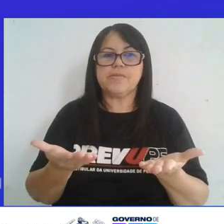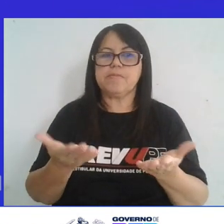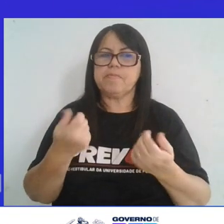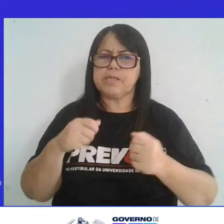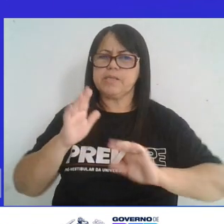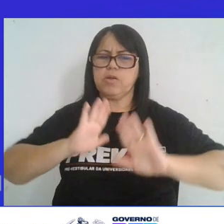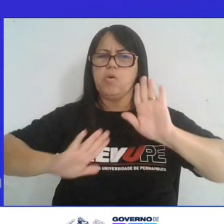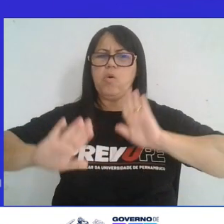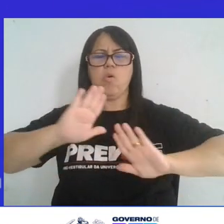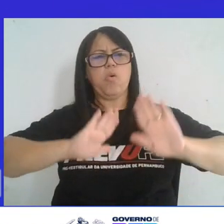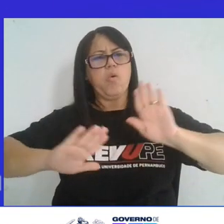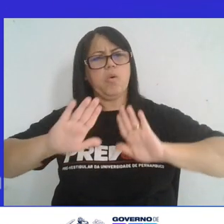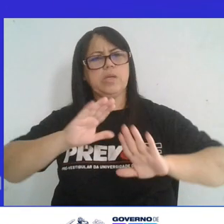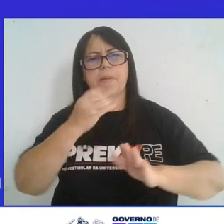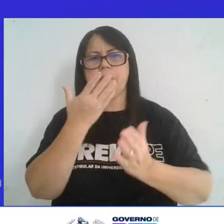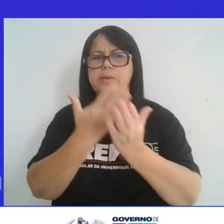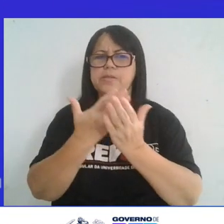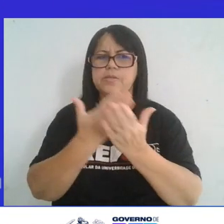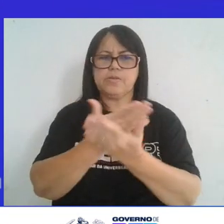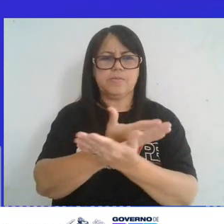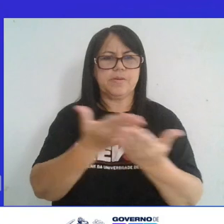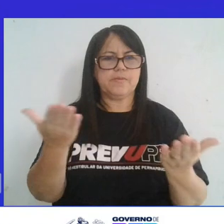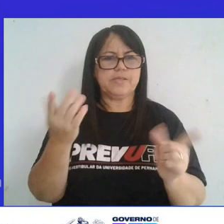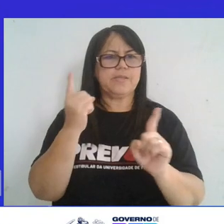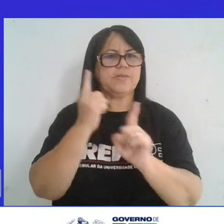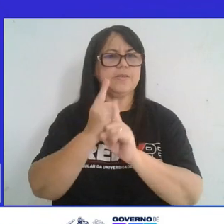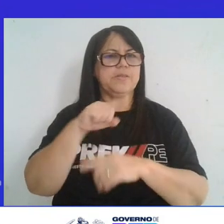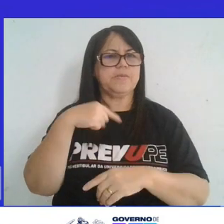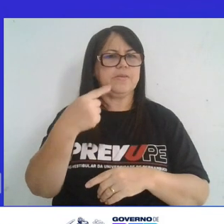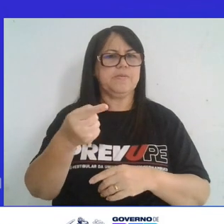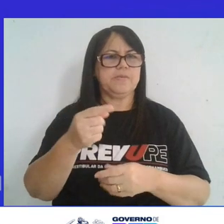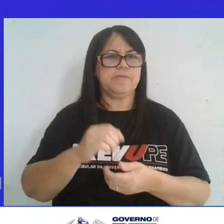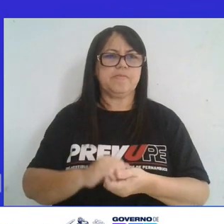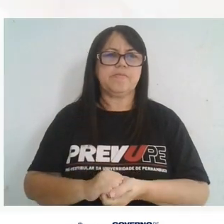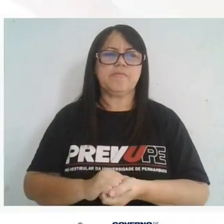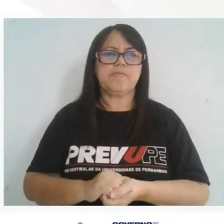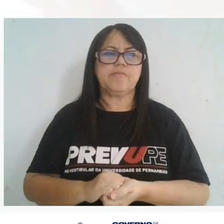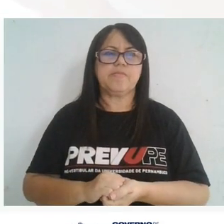isso, né? Todo cuidado é pouco, né? Bons estudos para vocês e até breve.